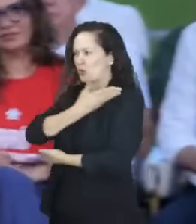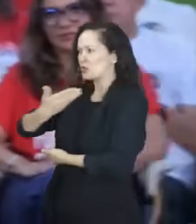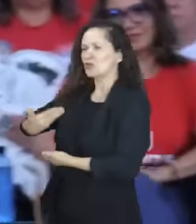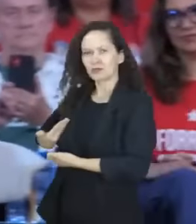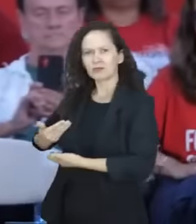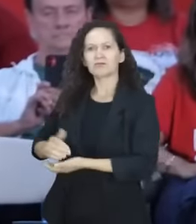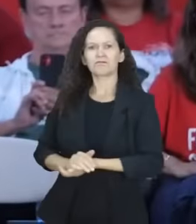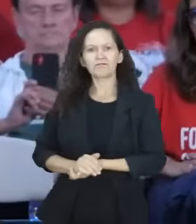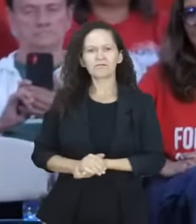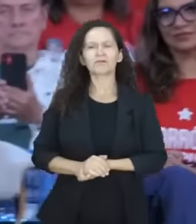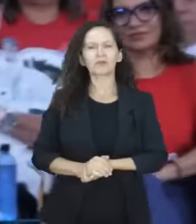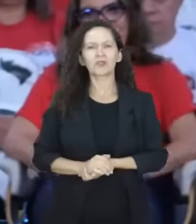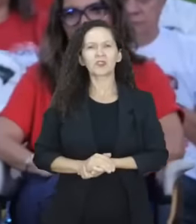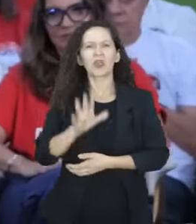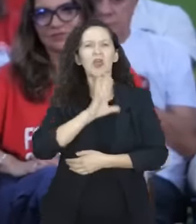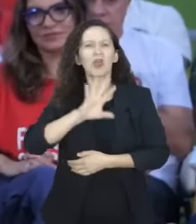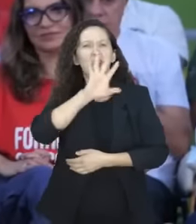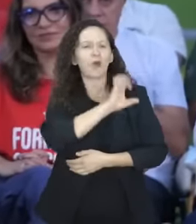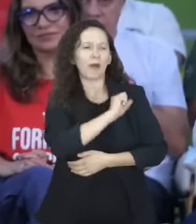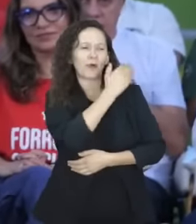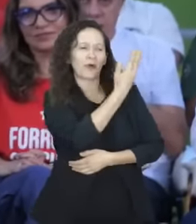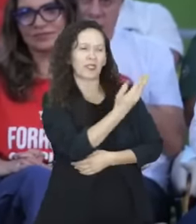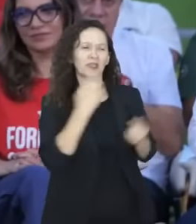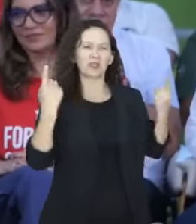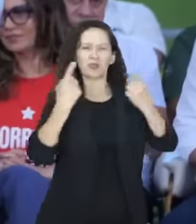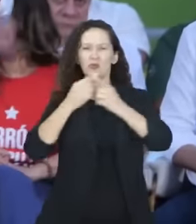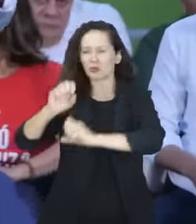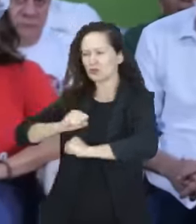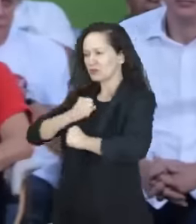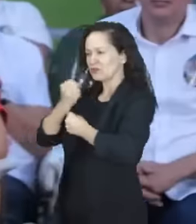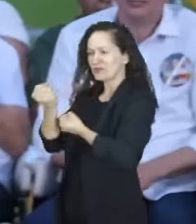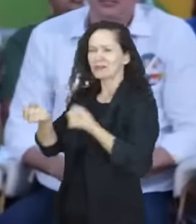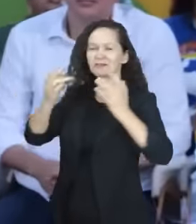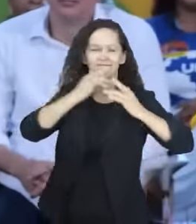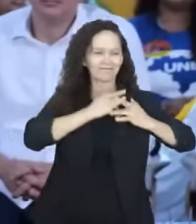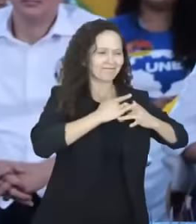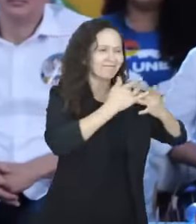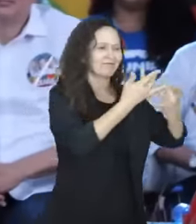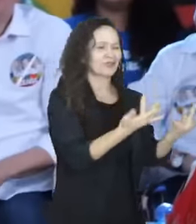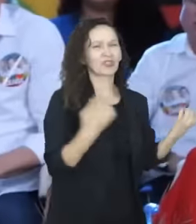o ódio. É a solidariedade contra a discórdia.